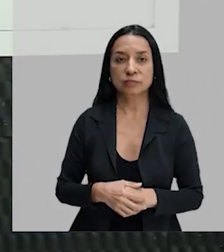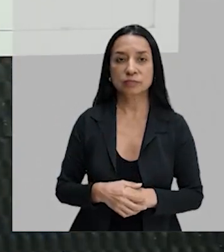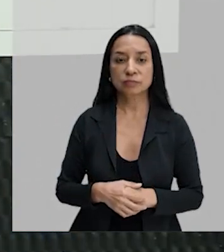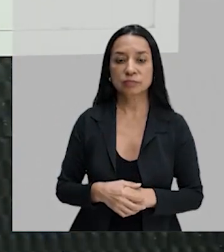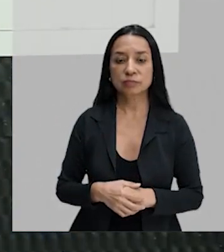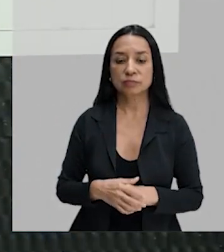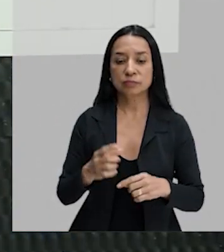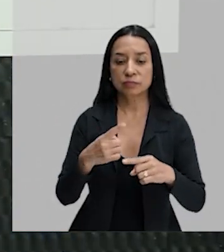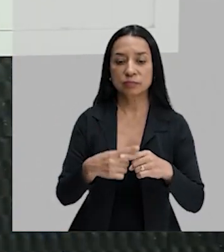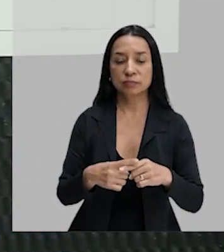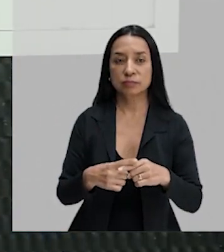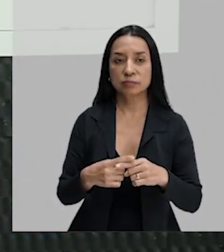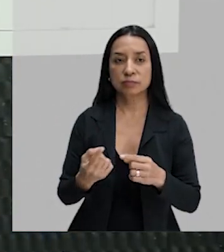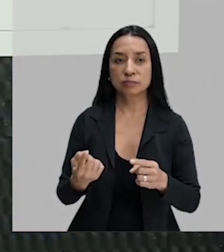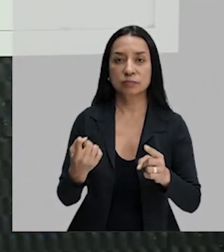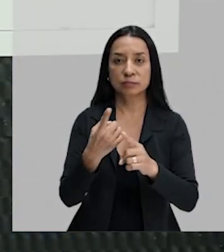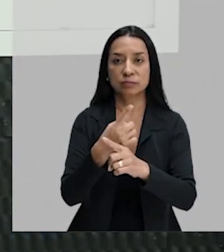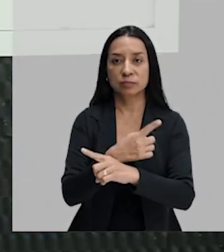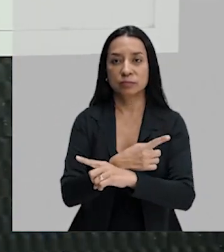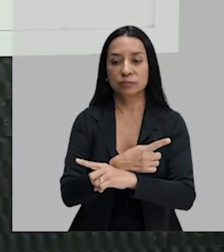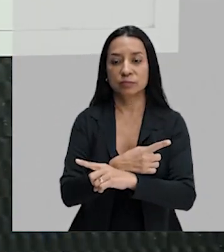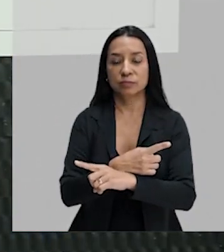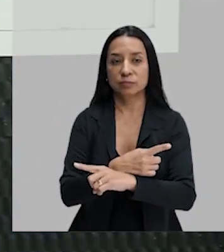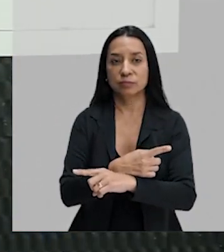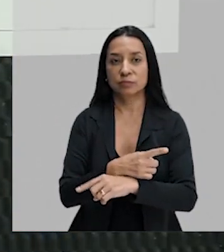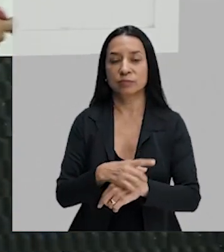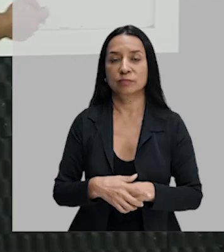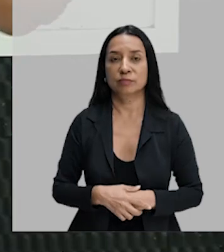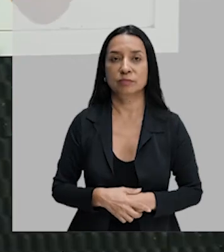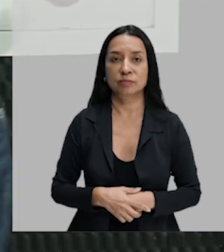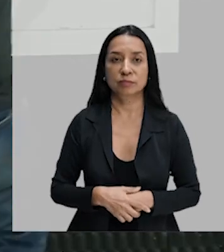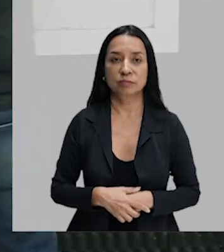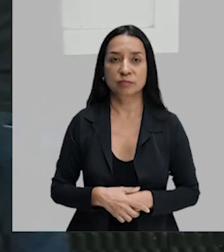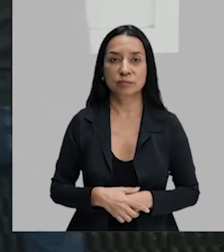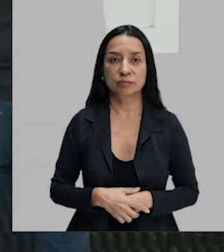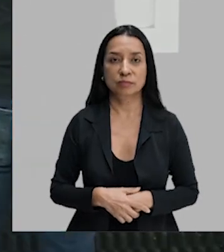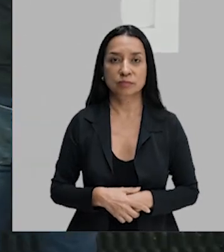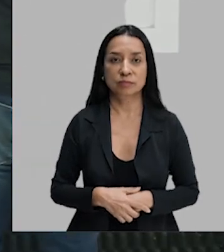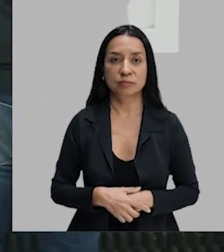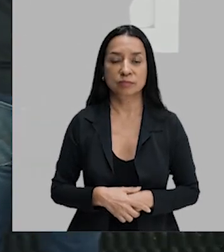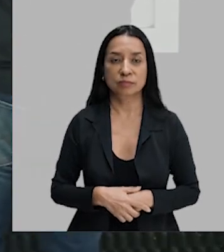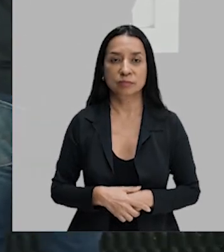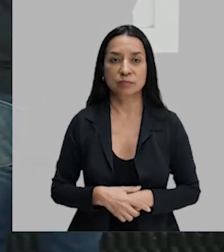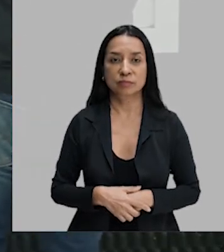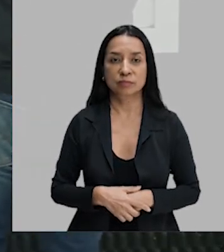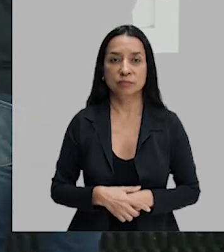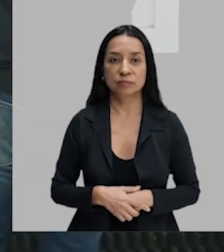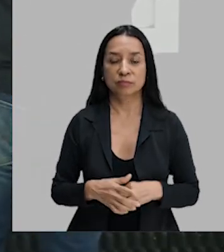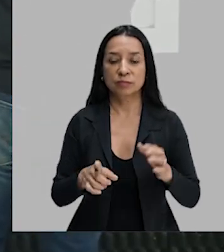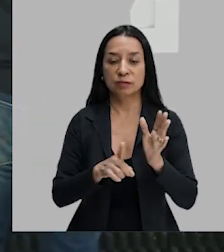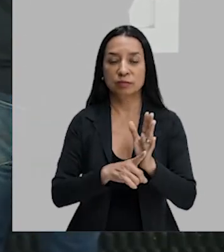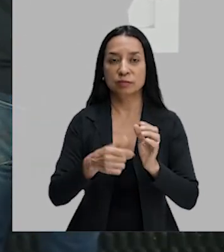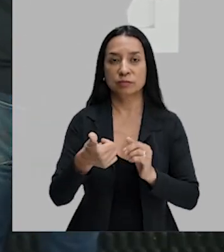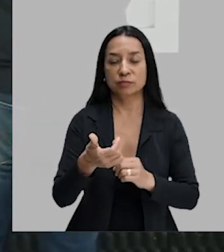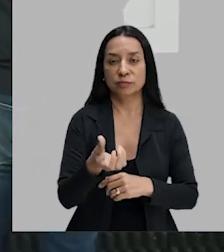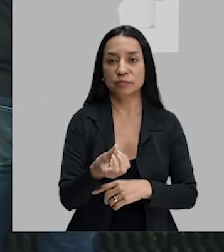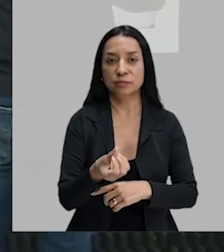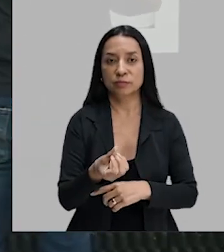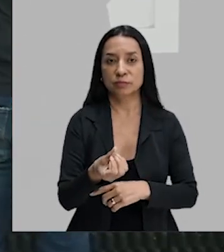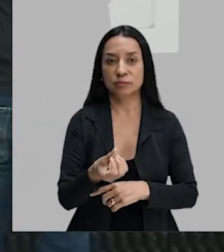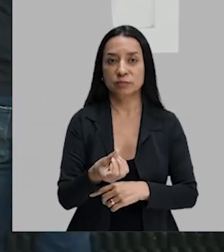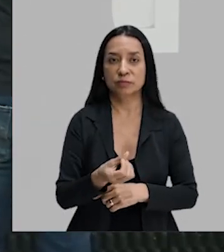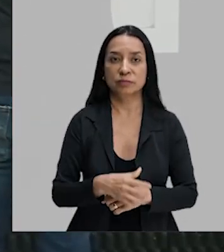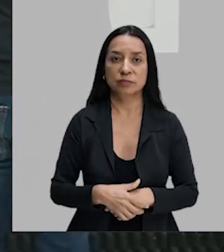vou multiplicar voltando na volta a gente multiplica o mundo sinal aqui vai dar 16 vem para cá menos 16